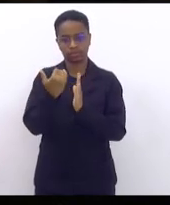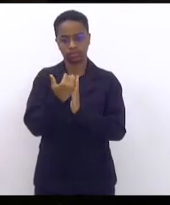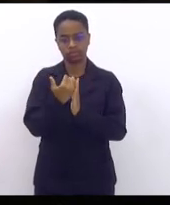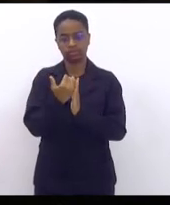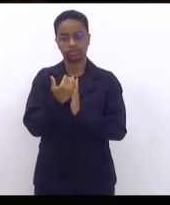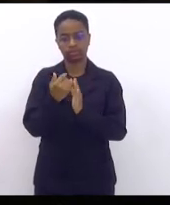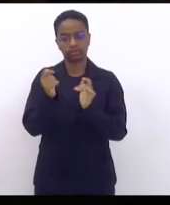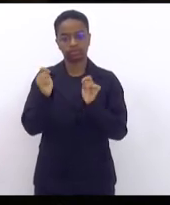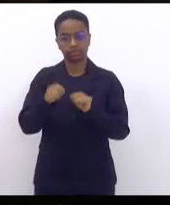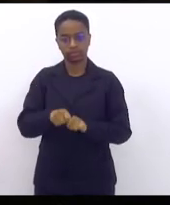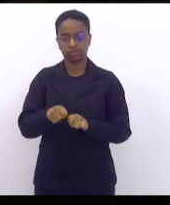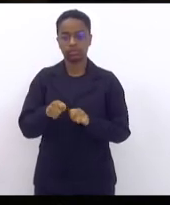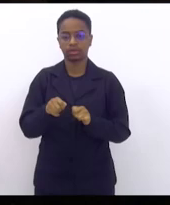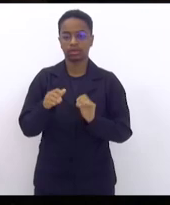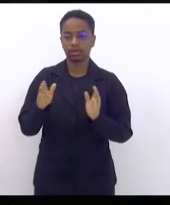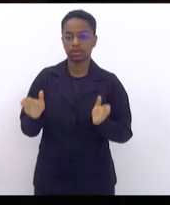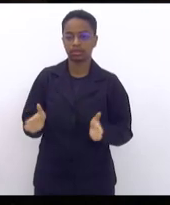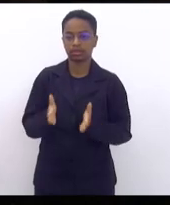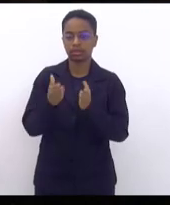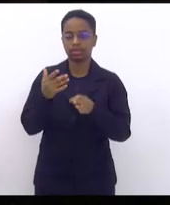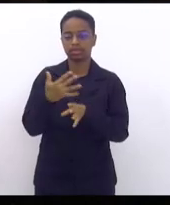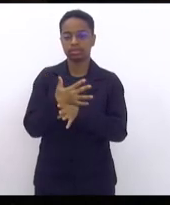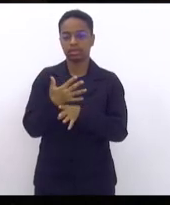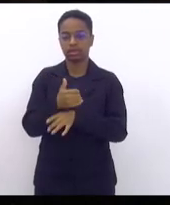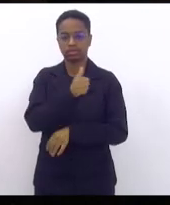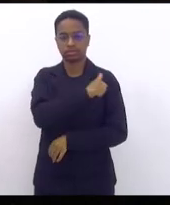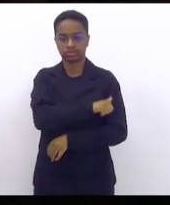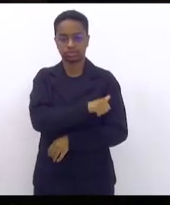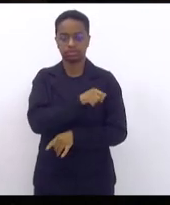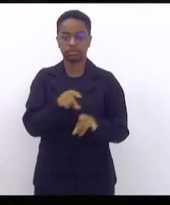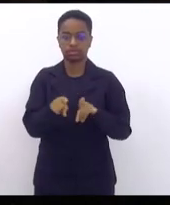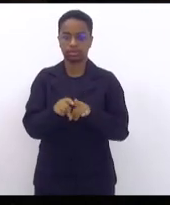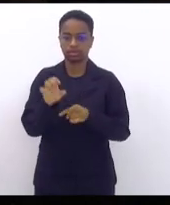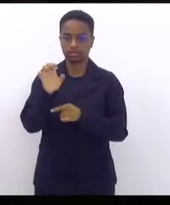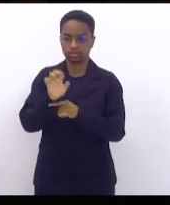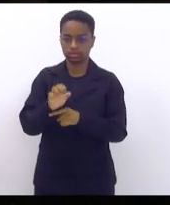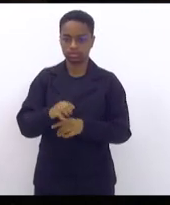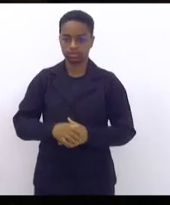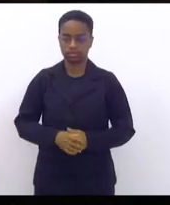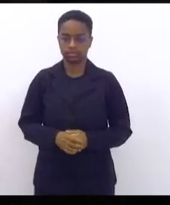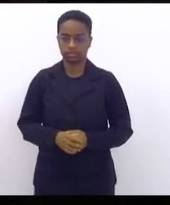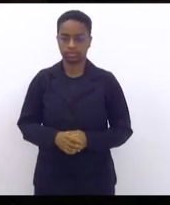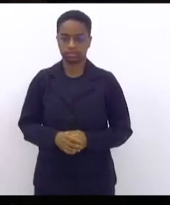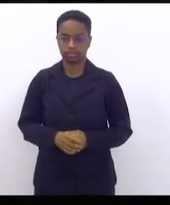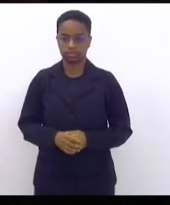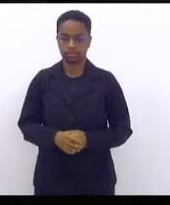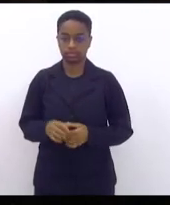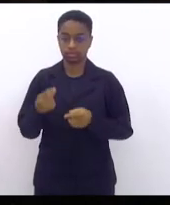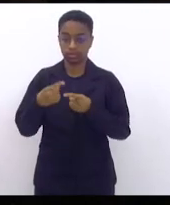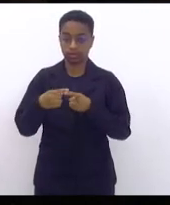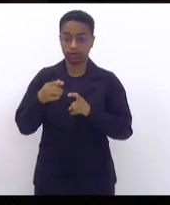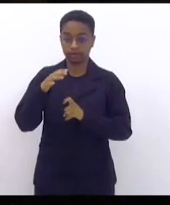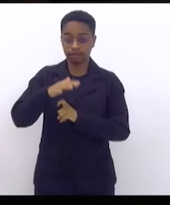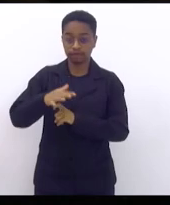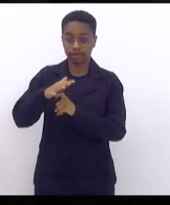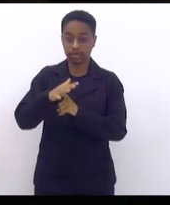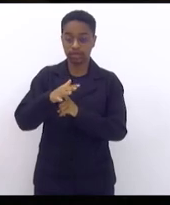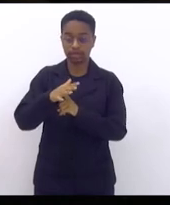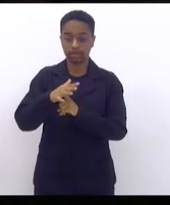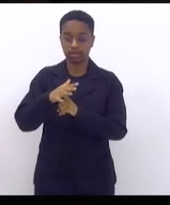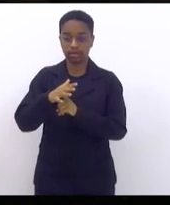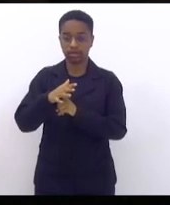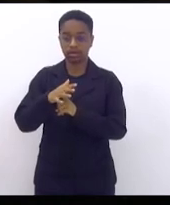para a formação da nossa cidade do Rio de Janeiro e do nosso estado. A Feira de São Cristóvão já tinha